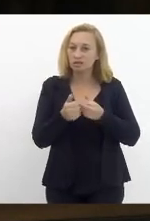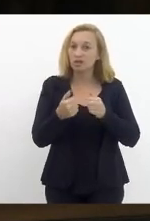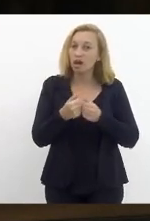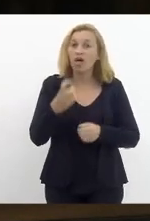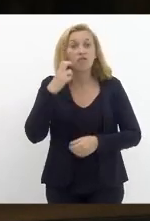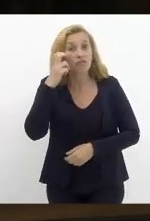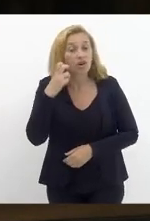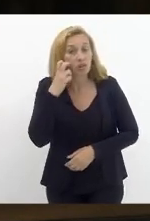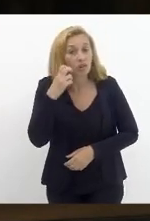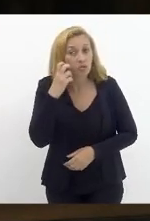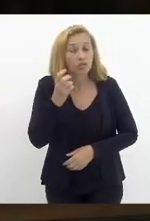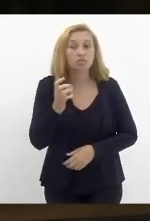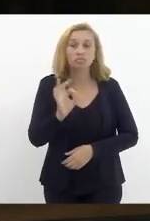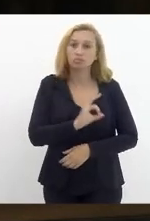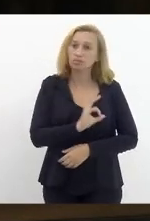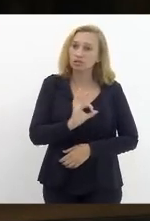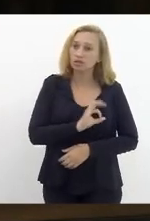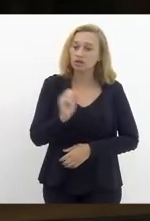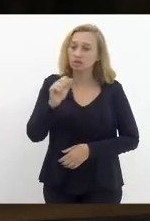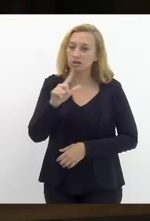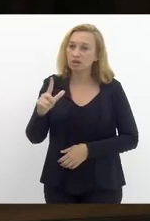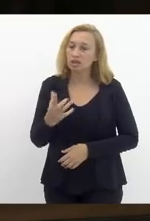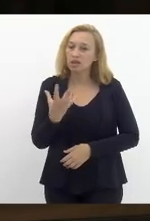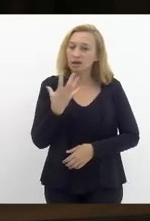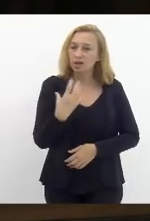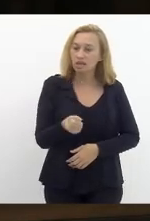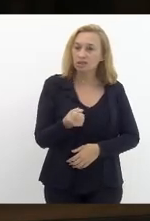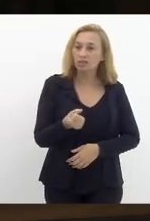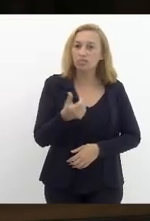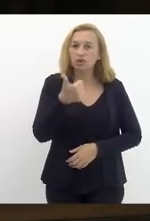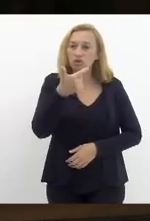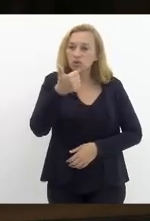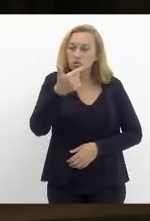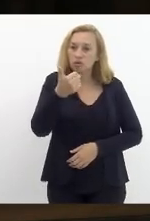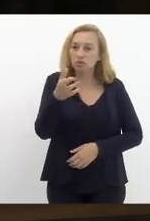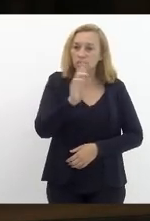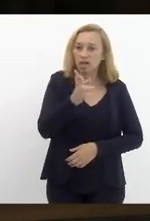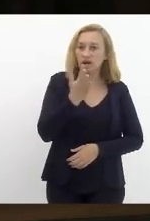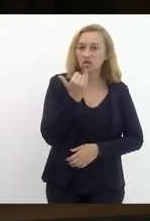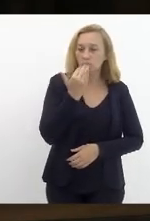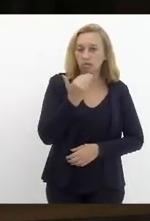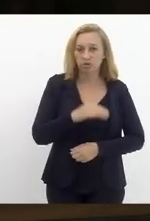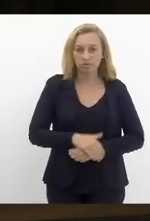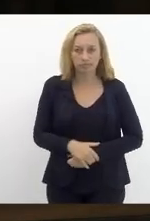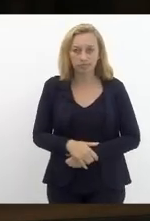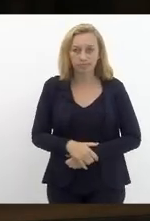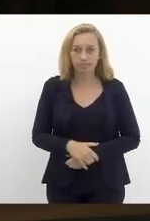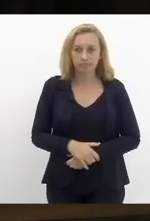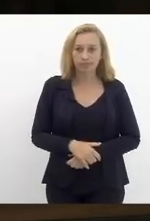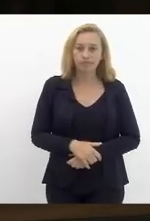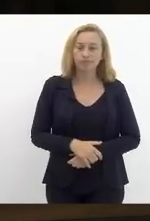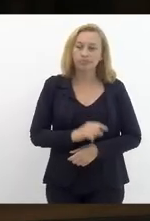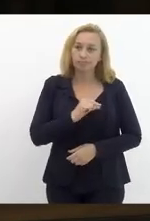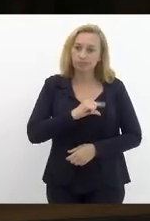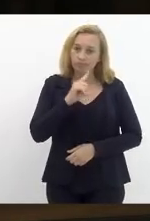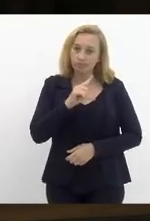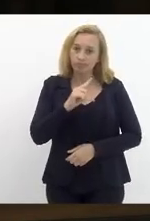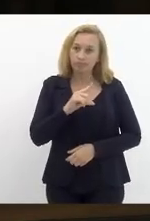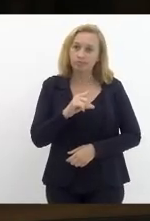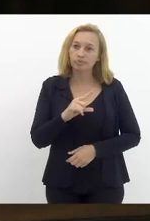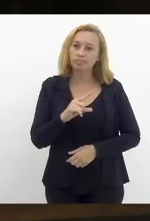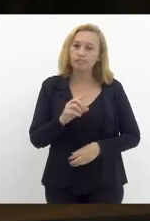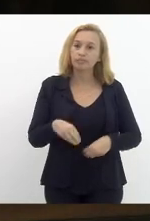que um policial civil receba R$ 12,00 de vaga alimentação. Esse aumento foi dado